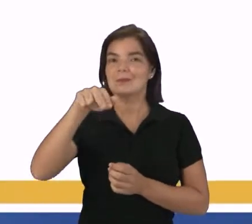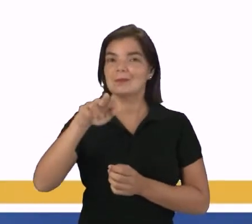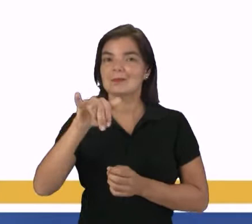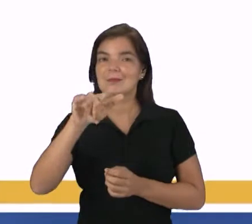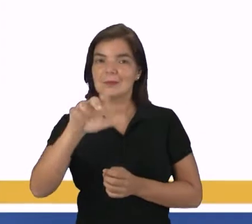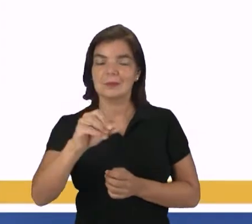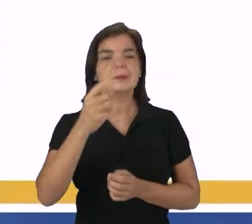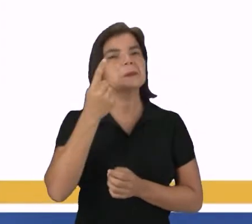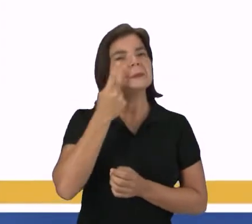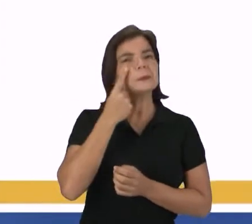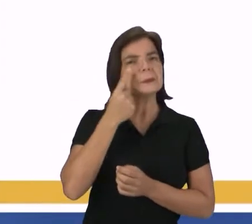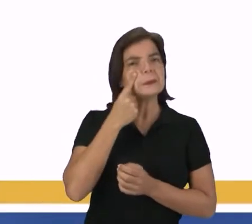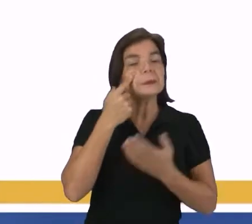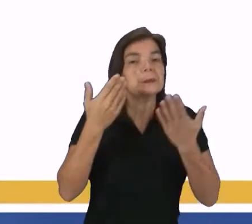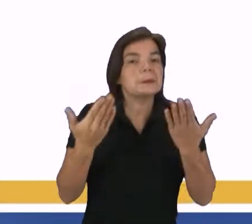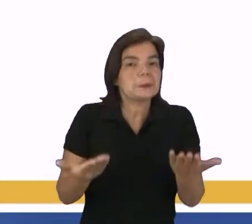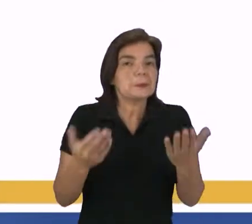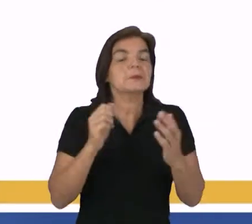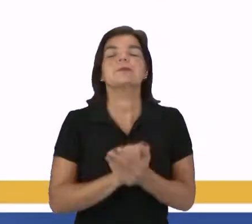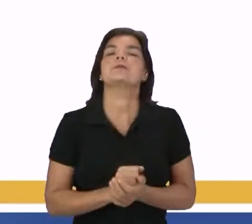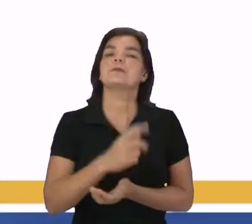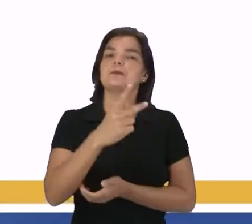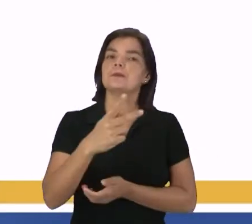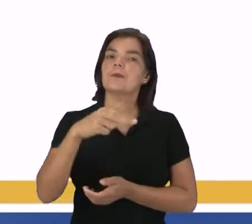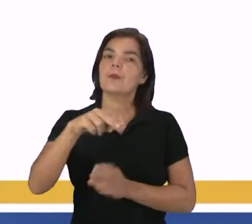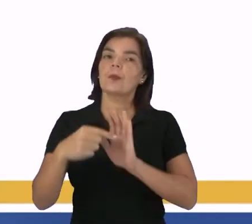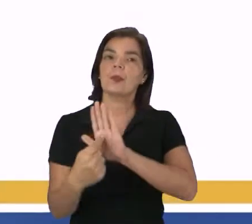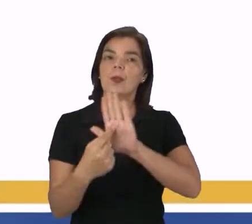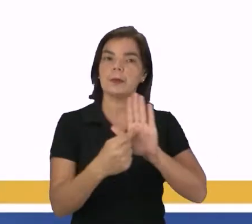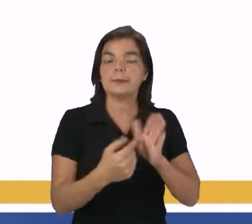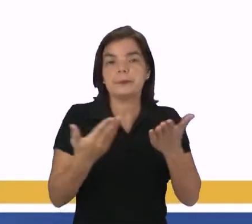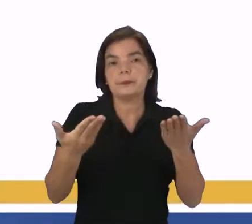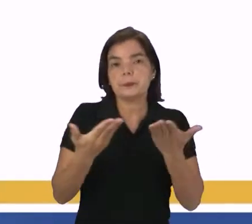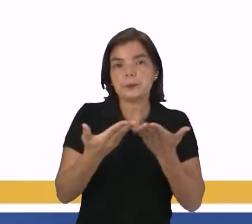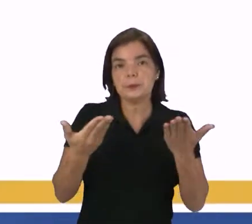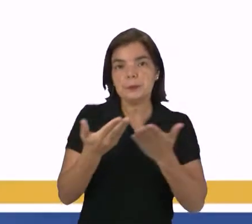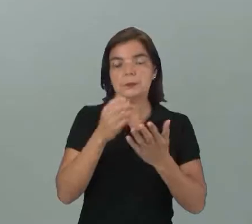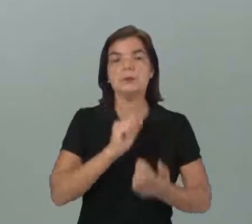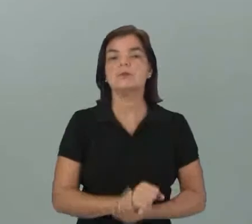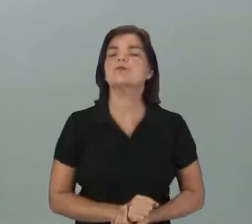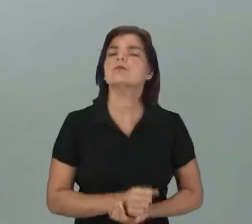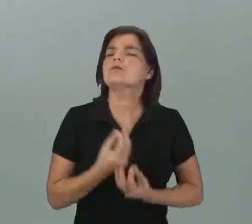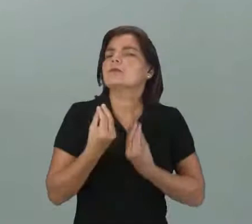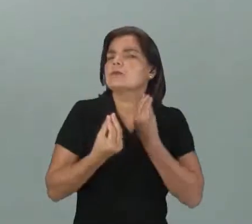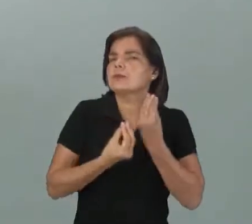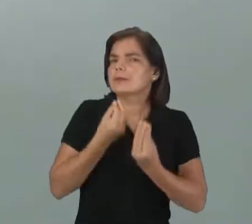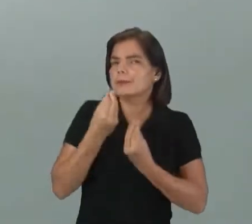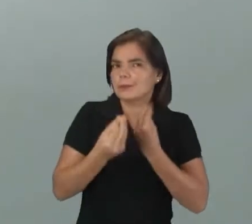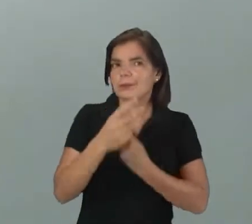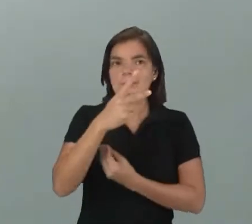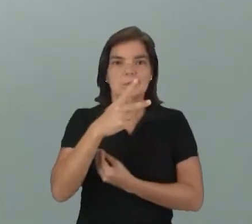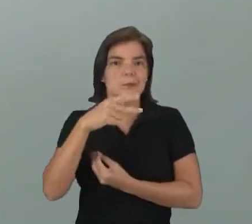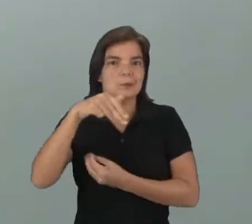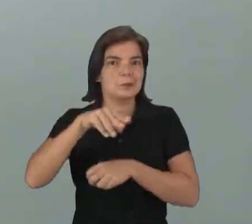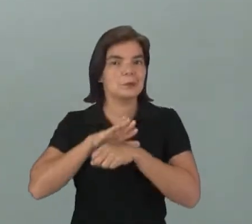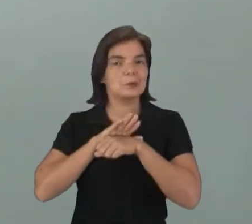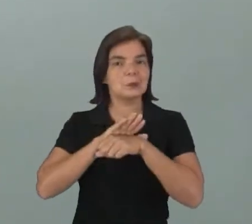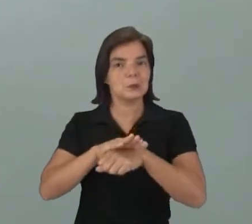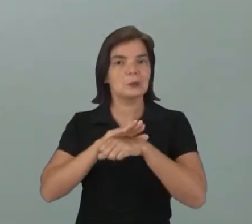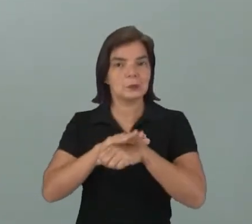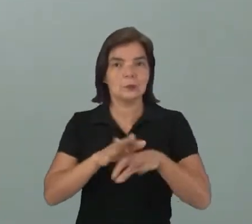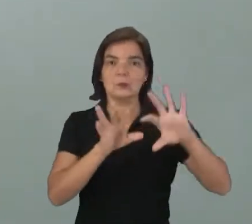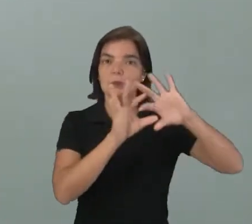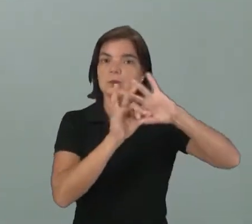Bom, vimos agora os pronomes demonstrativos. Agora, nós iremos ver como esses pronomes contribuem